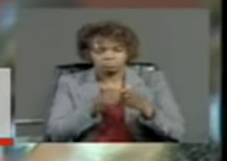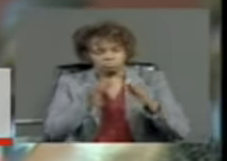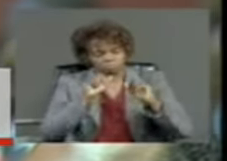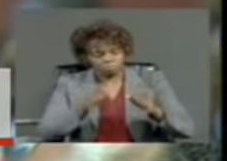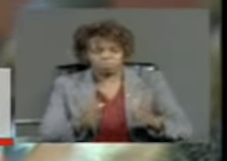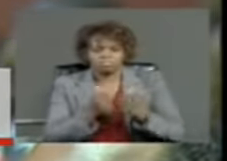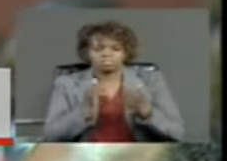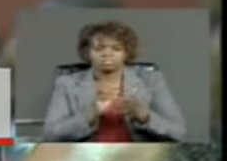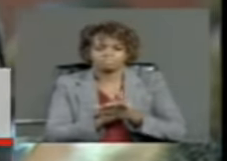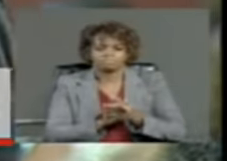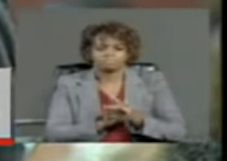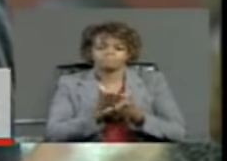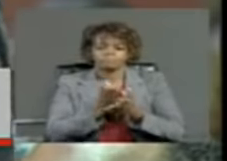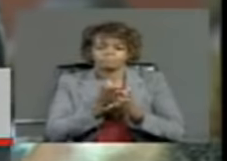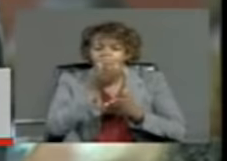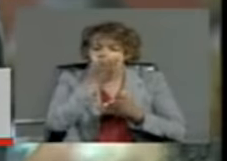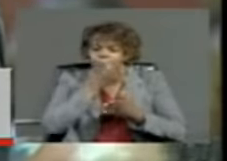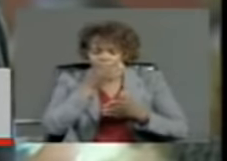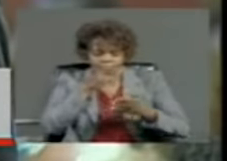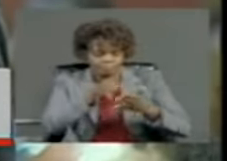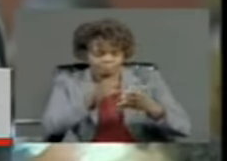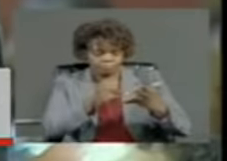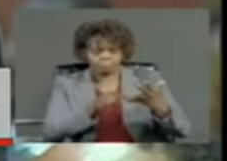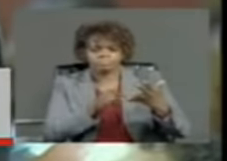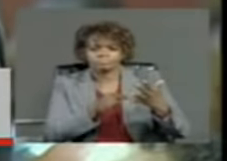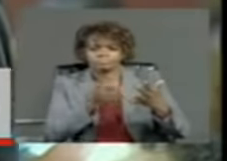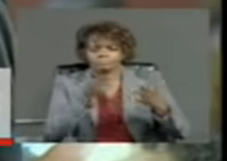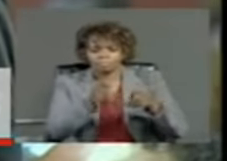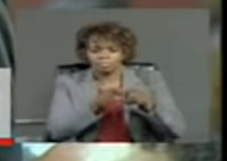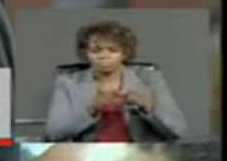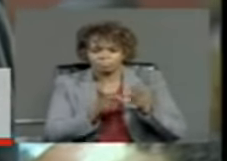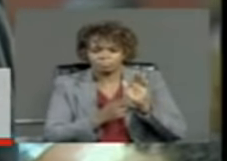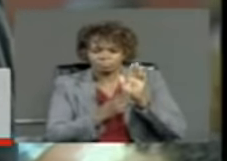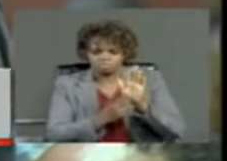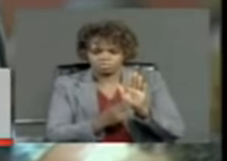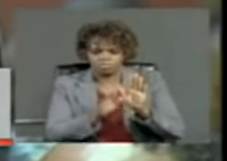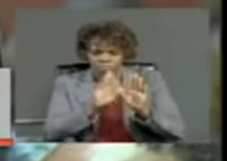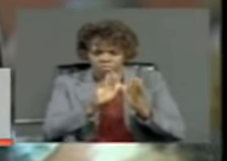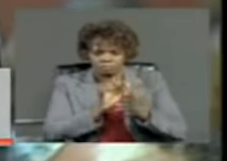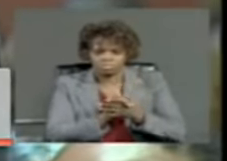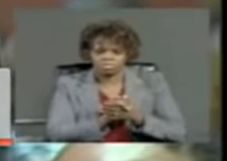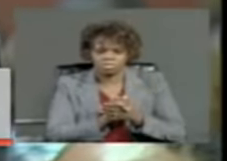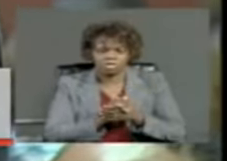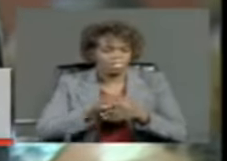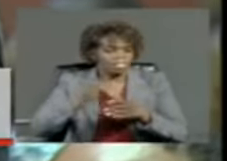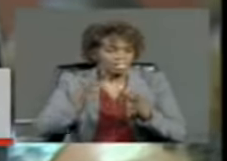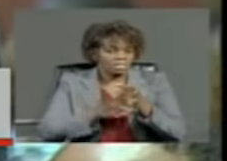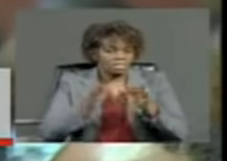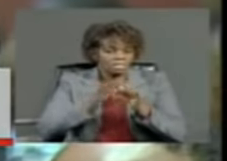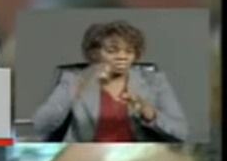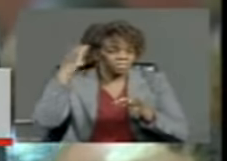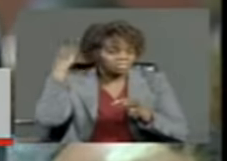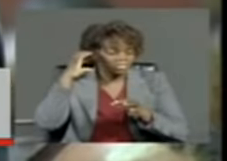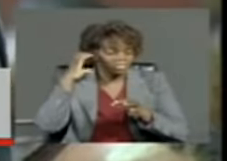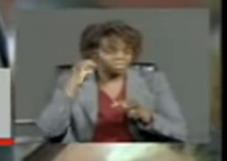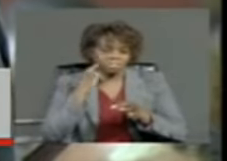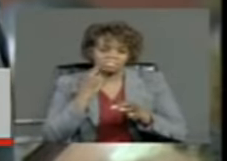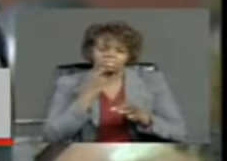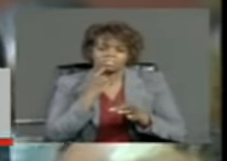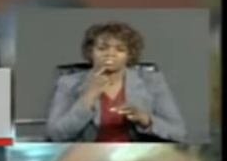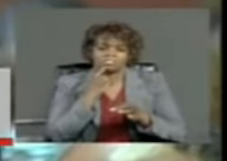das soluções, eu gostaria de apresentar uma ciência que eu acabei de conhecer em 2018, que não é só uma ciência,